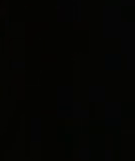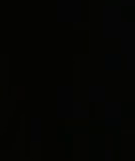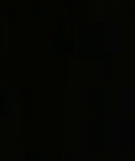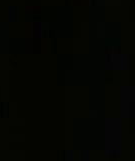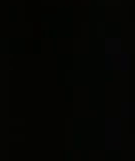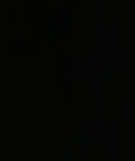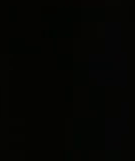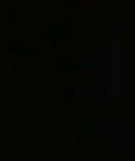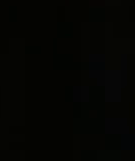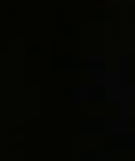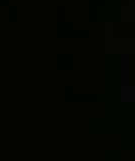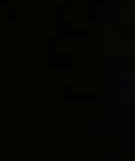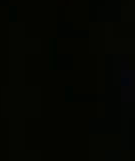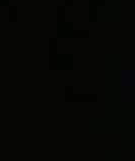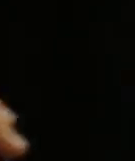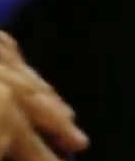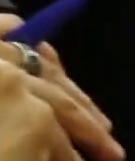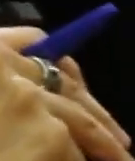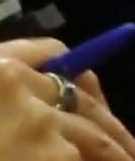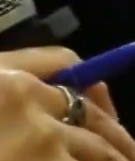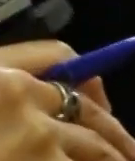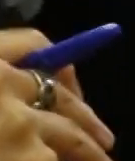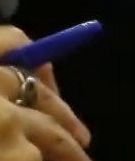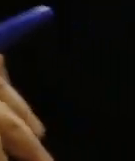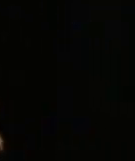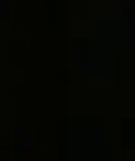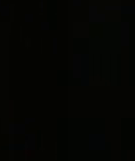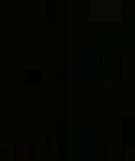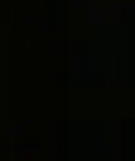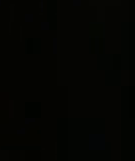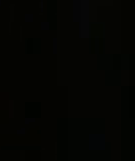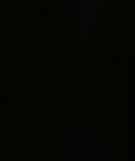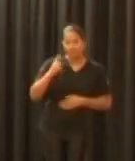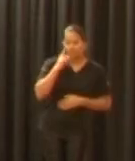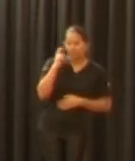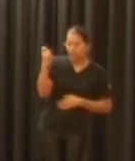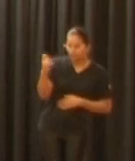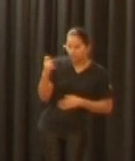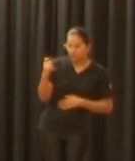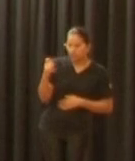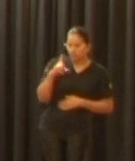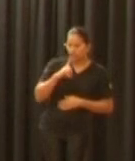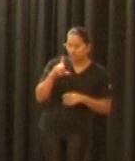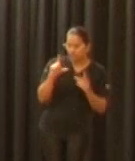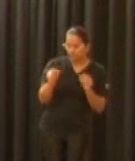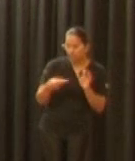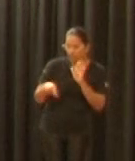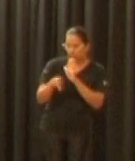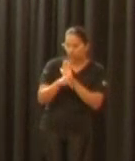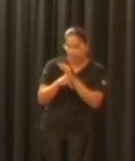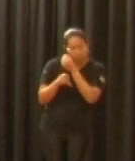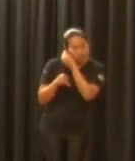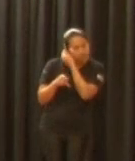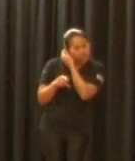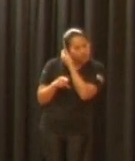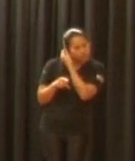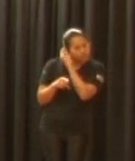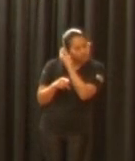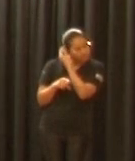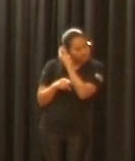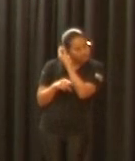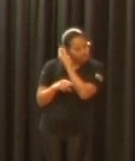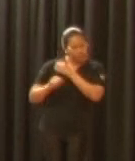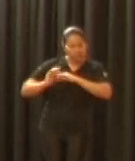ao máximo dessa abjeção. É tão interessante. Ela se é considerada um grupo da corponormatividade, que, na